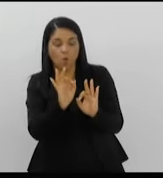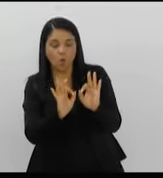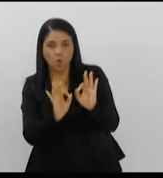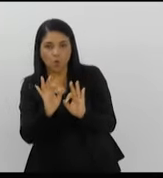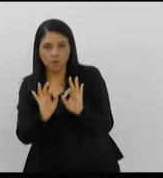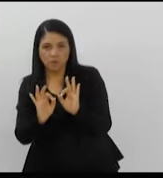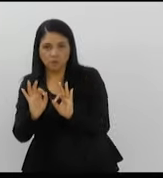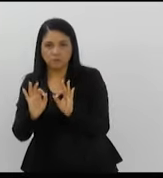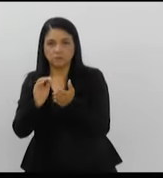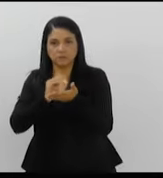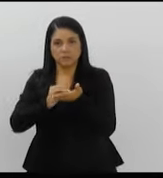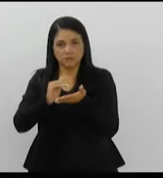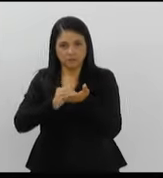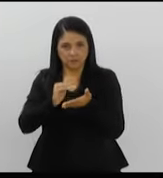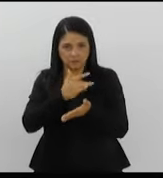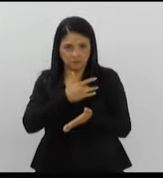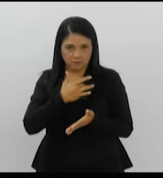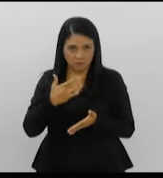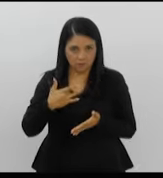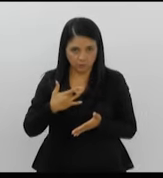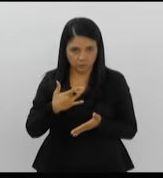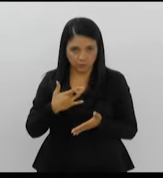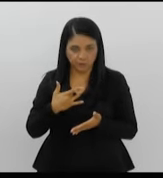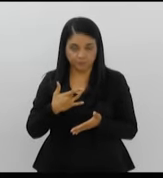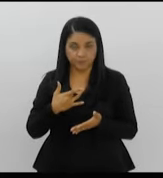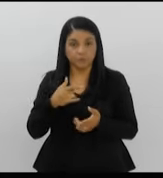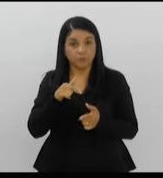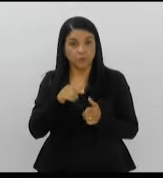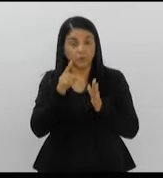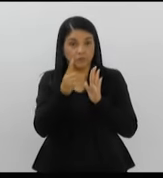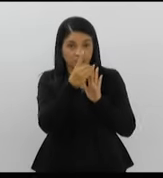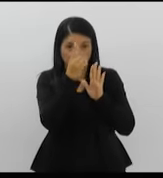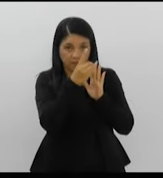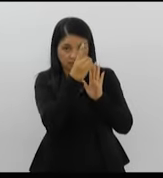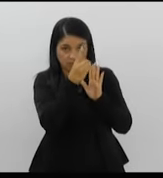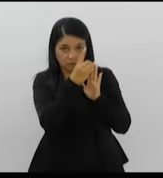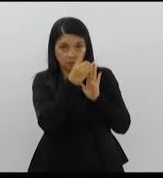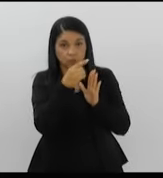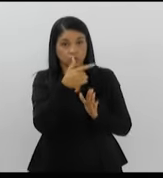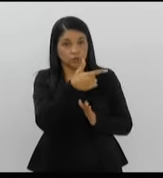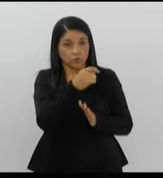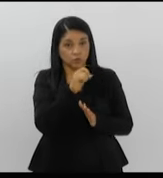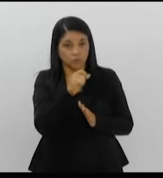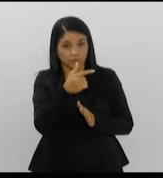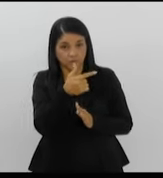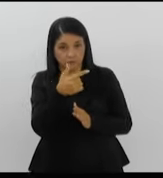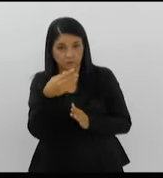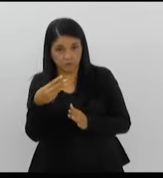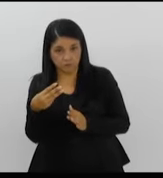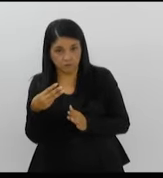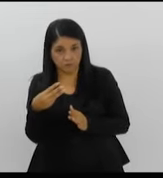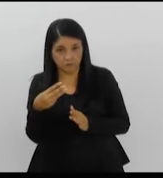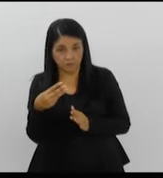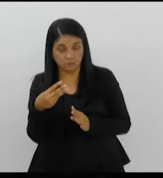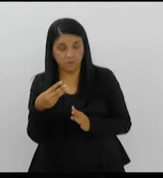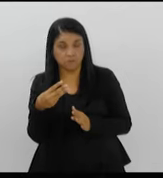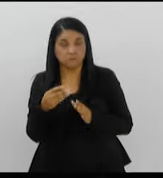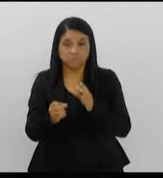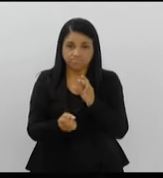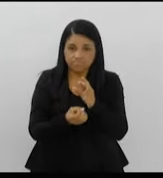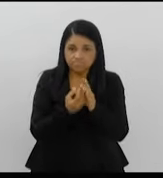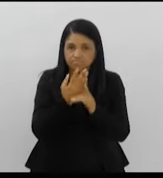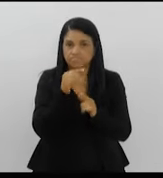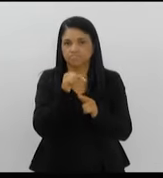da Secretaria de Saúde. Então, nesse decreto, que é de 2023, são